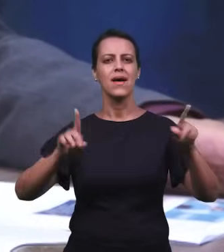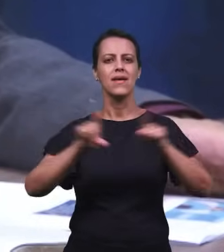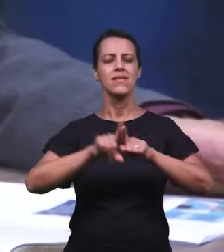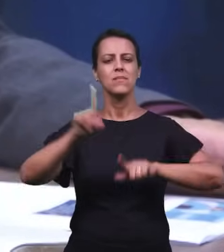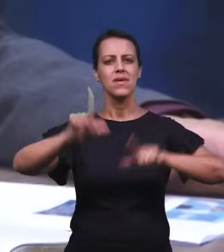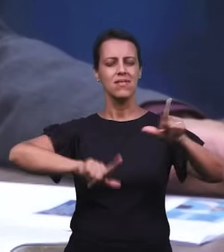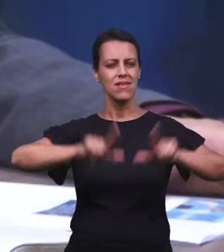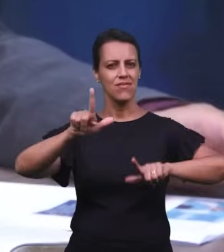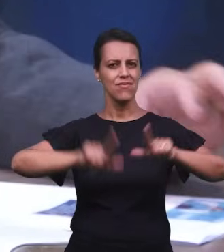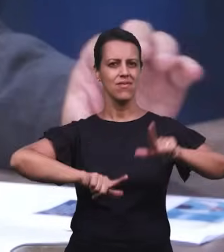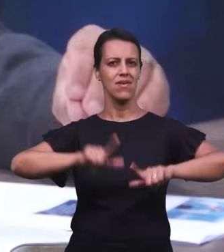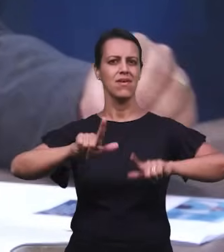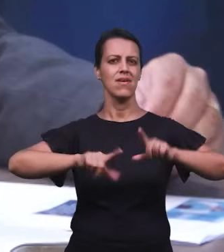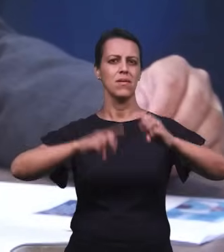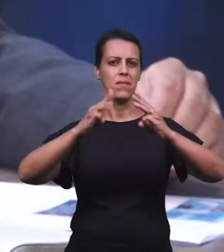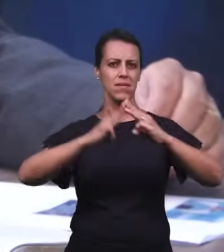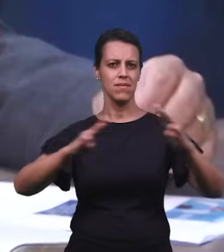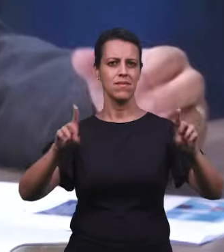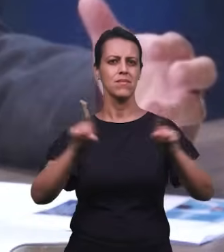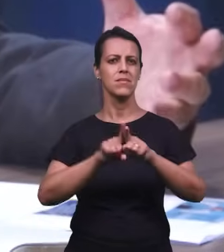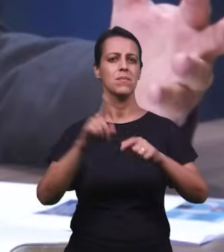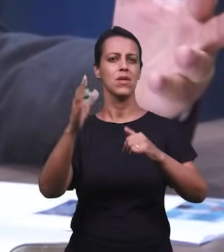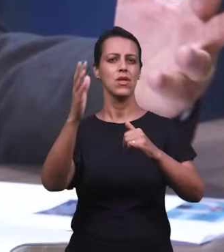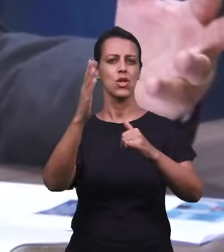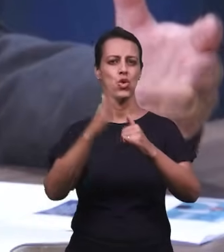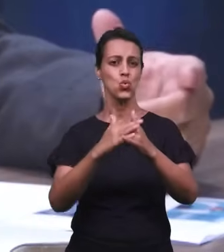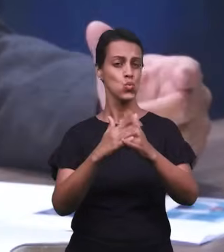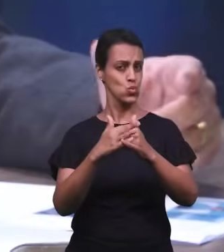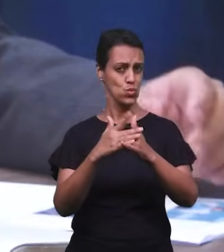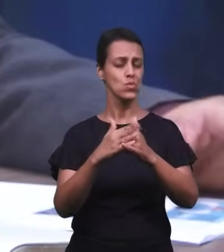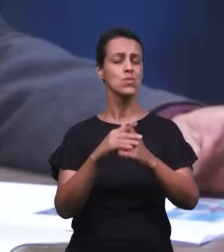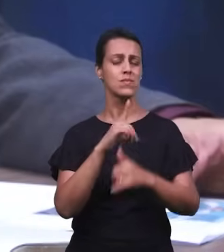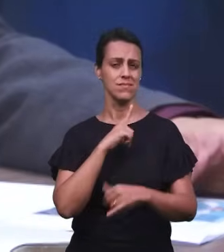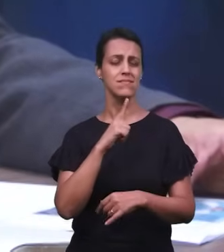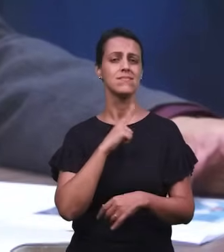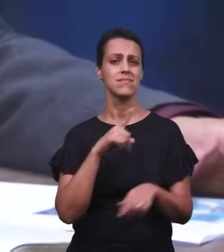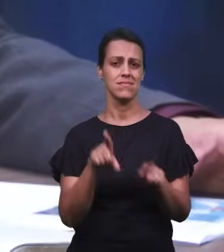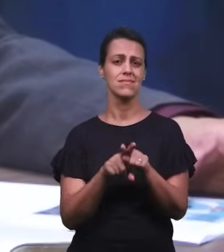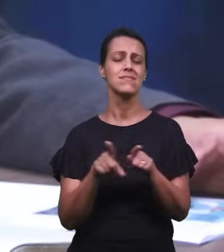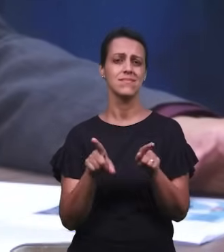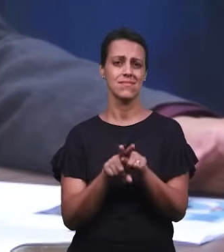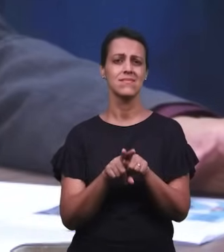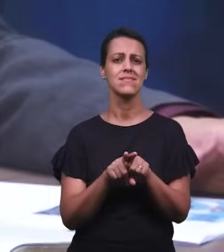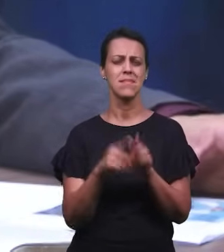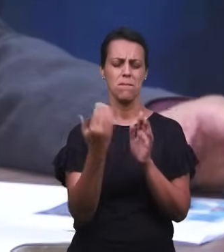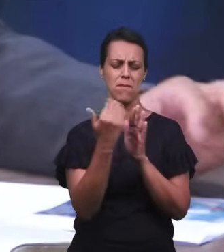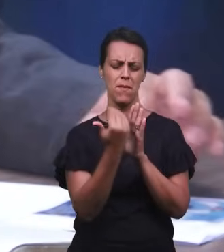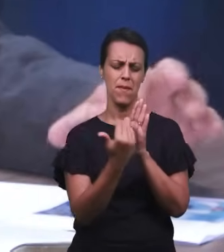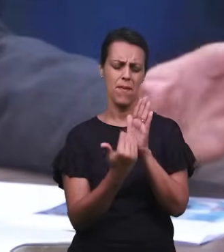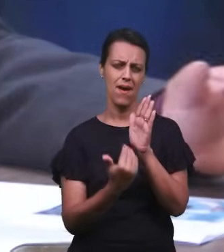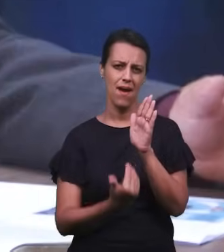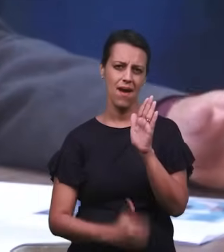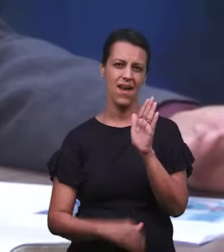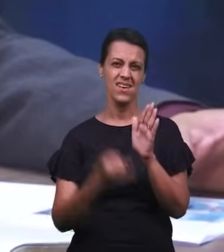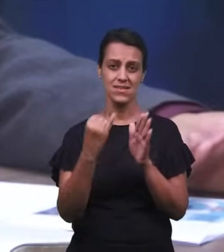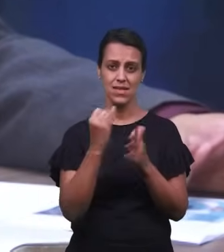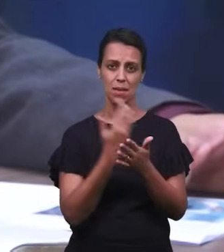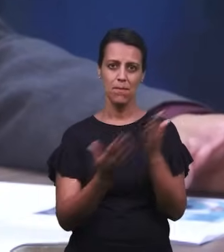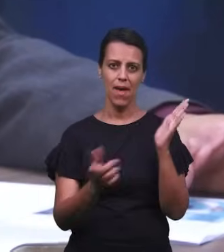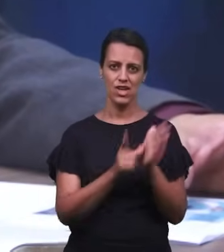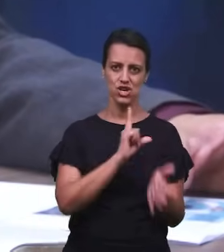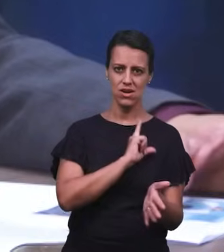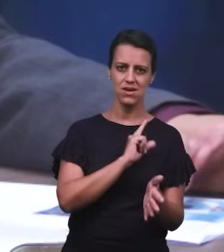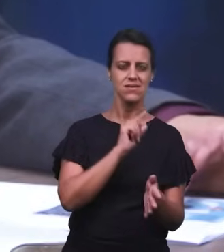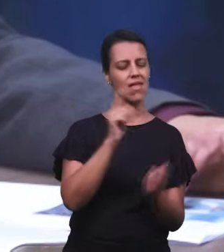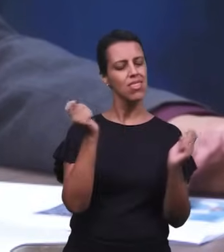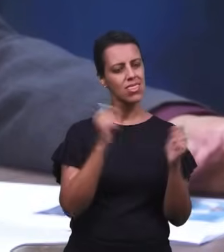nosso canal, no YouTube, tem todo o programa, tem uma playlist com todos os programas, irmãos podem acompanhar. Se perdeu algum episódio